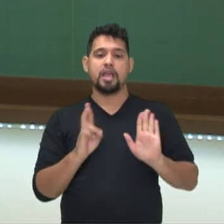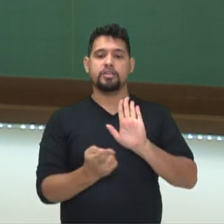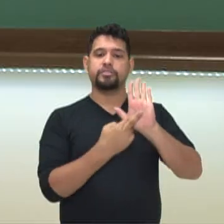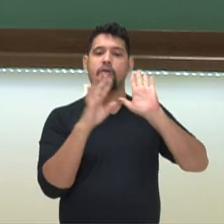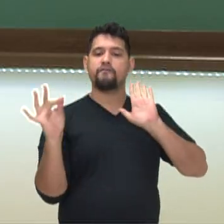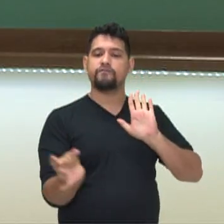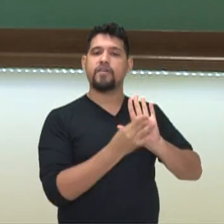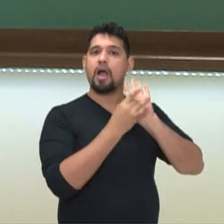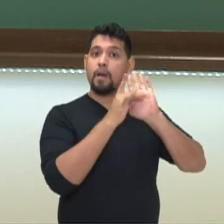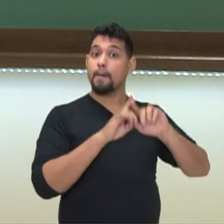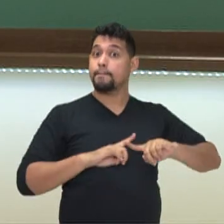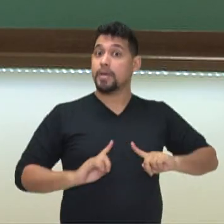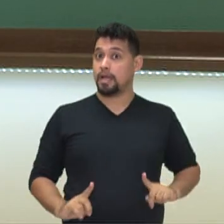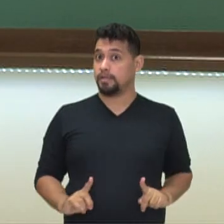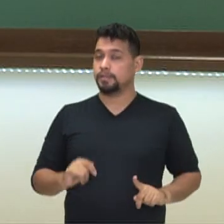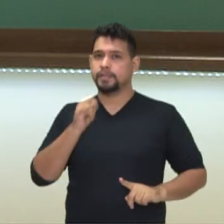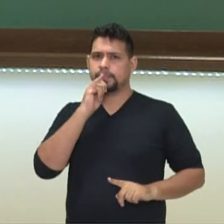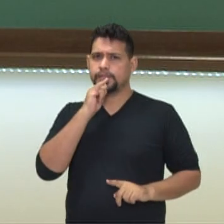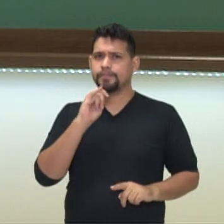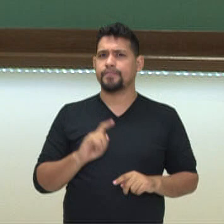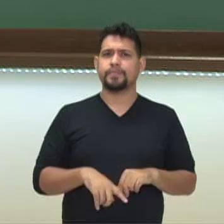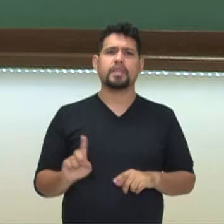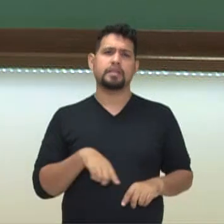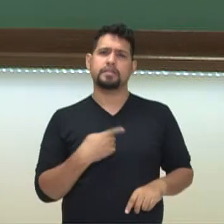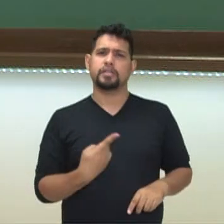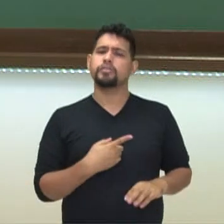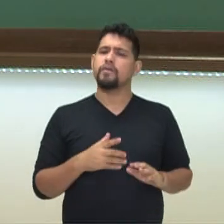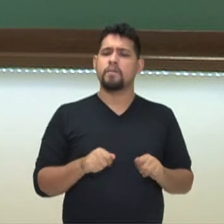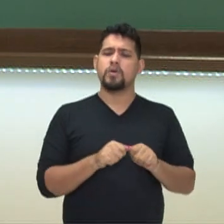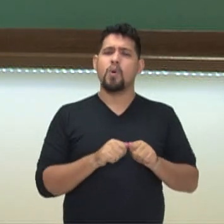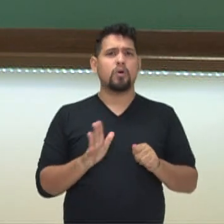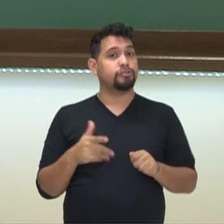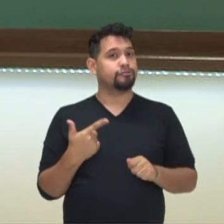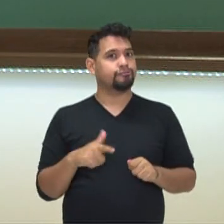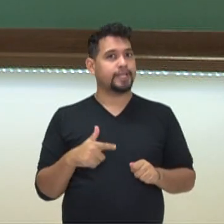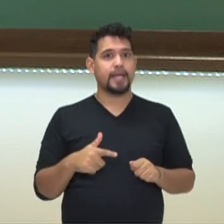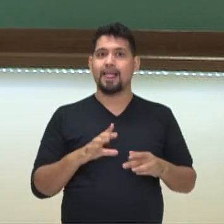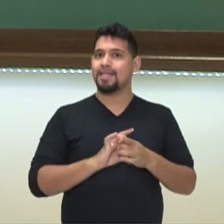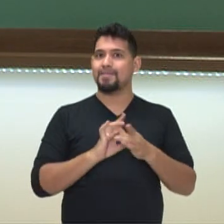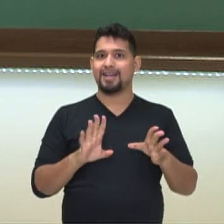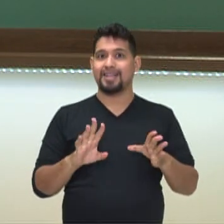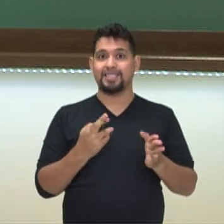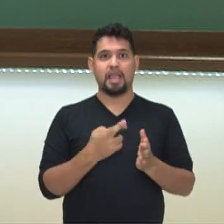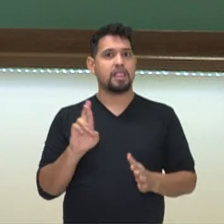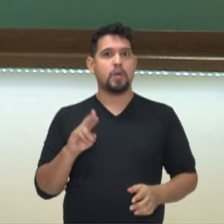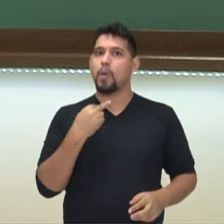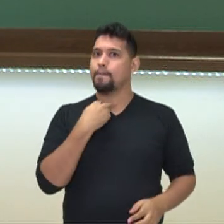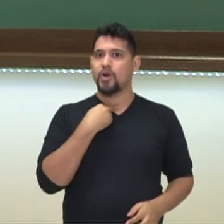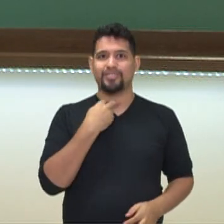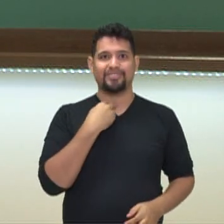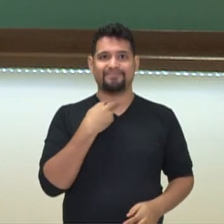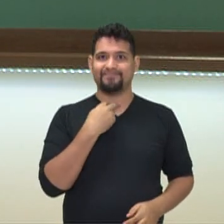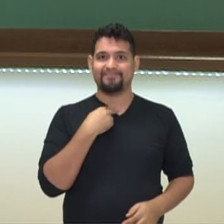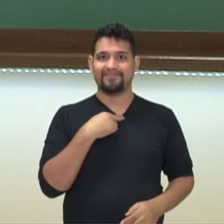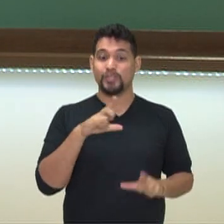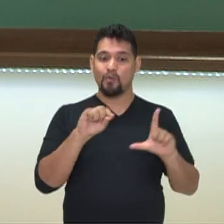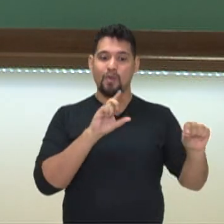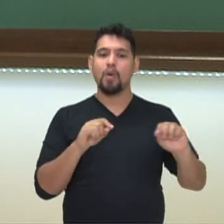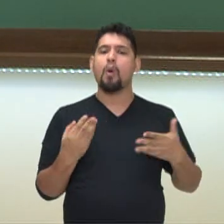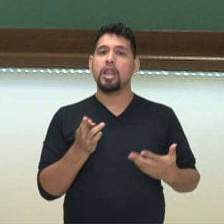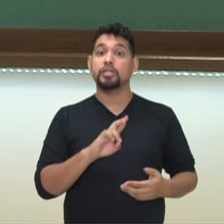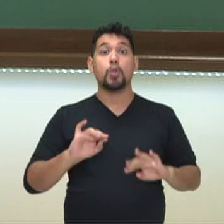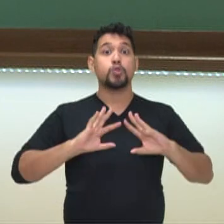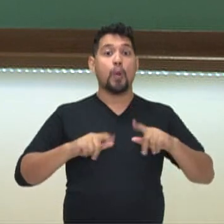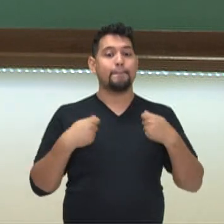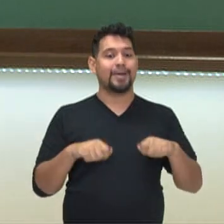oficial. Se ainda fôssemos assim, vocês não teriam liberdade religiosa, ninguém teria. Todos seríamos católicos, não